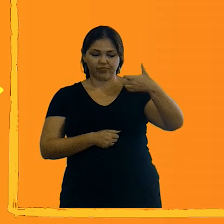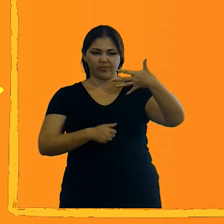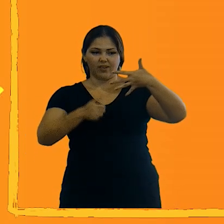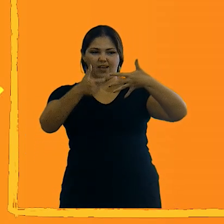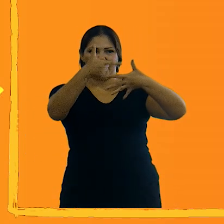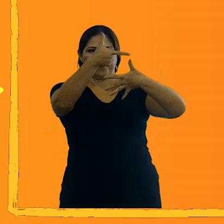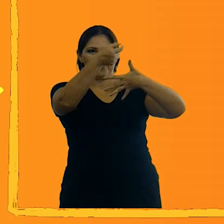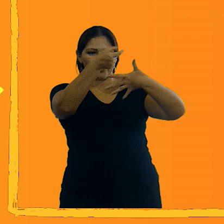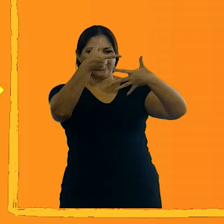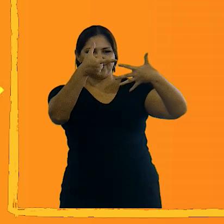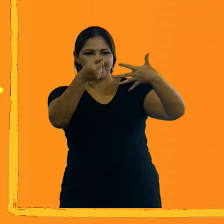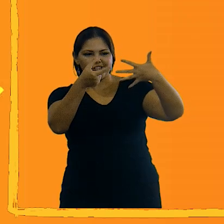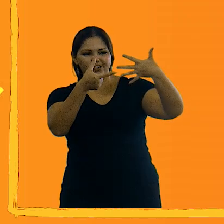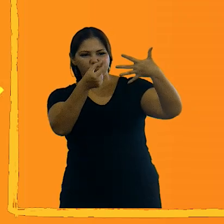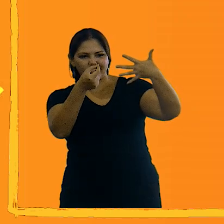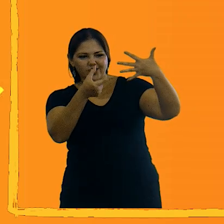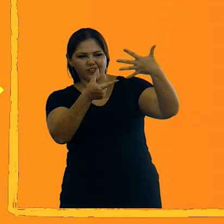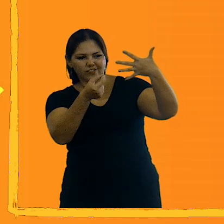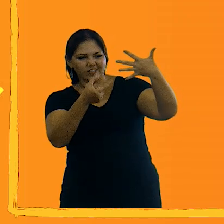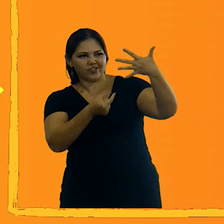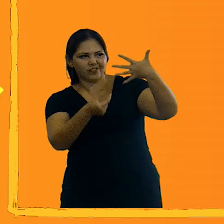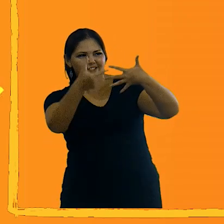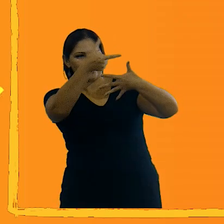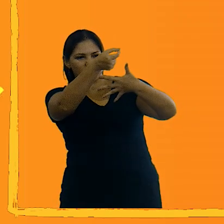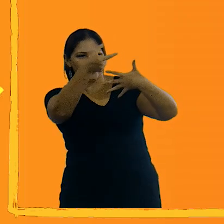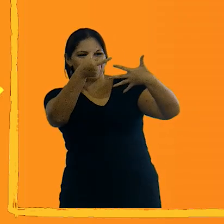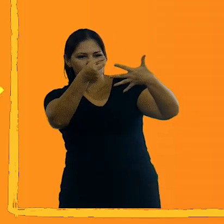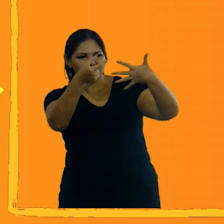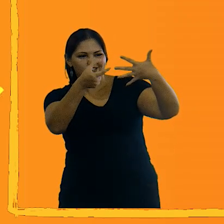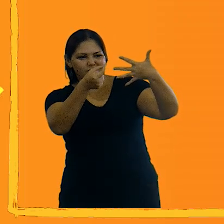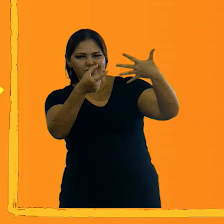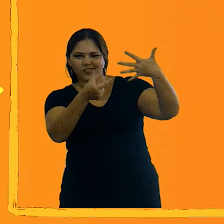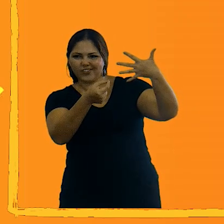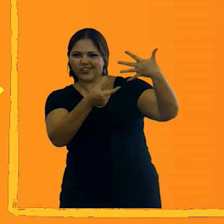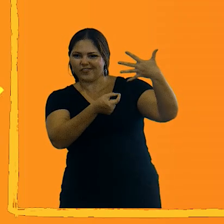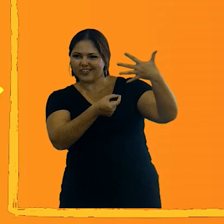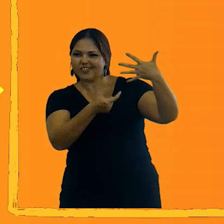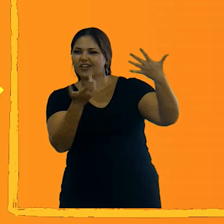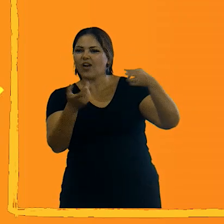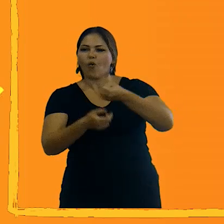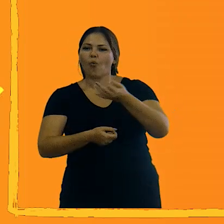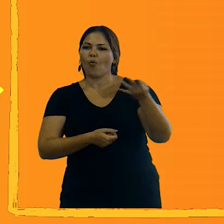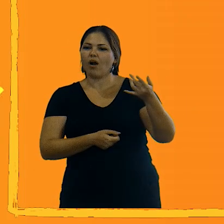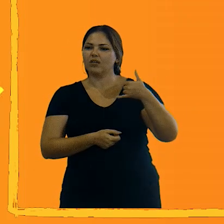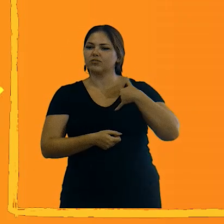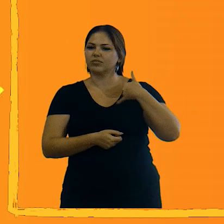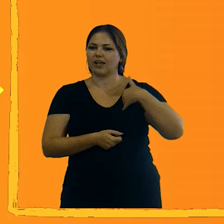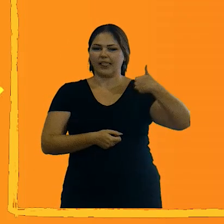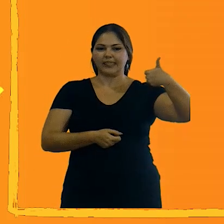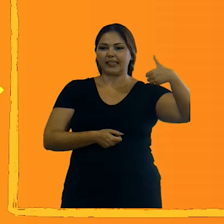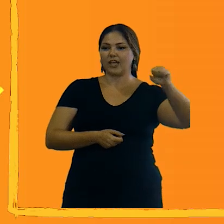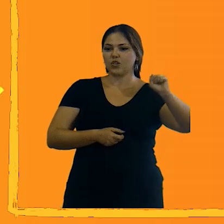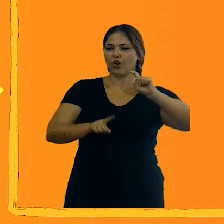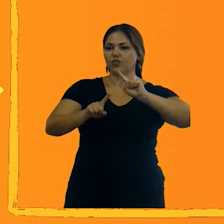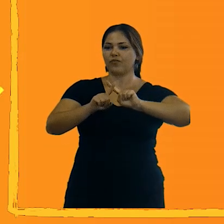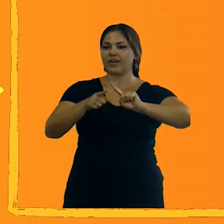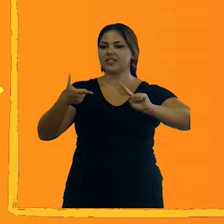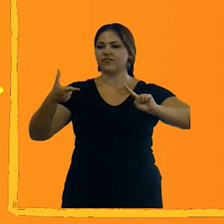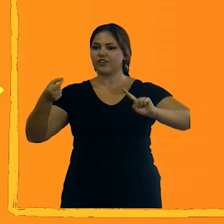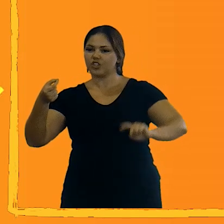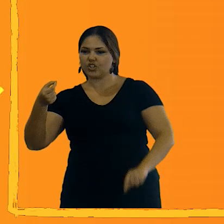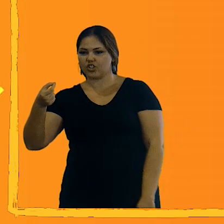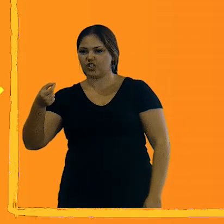18 e multiplico por quanto pessoal por 20 eu vou pegar os 12 e multiplico por